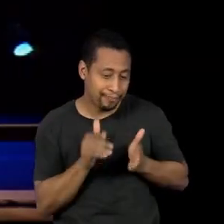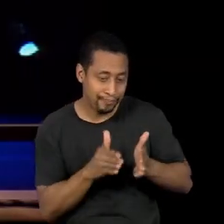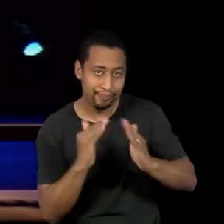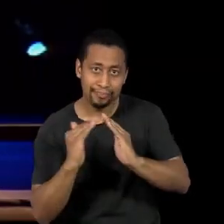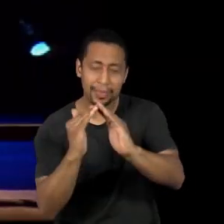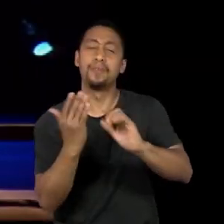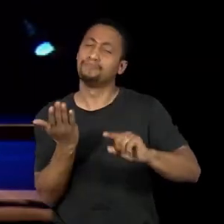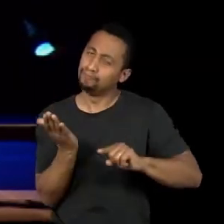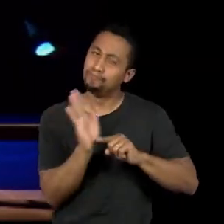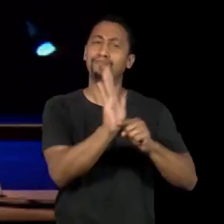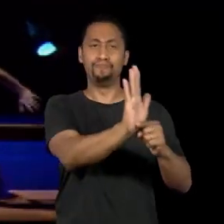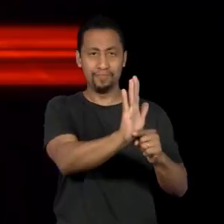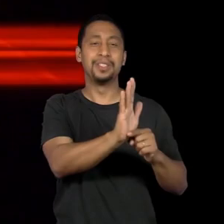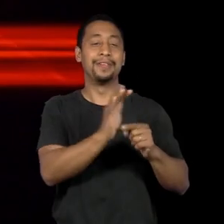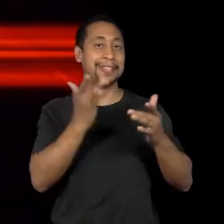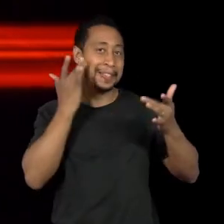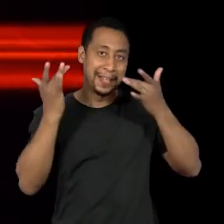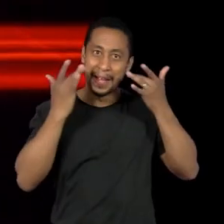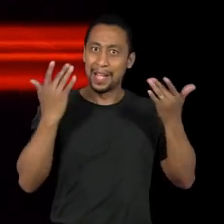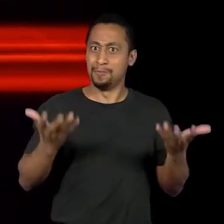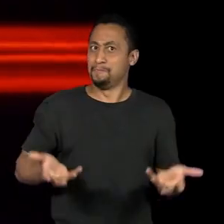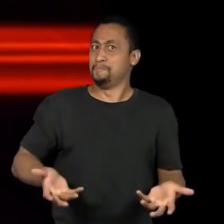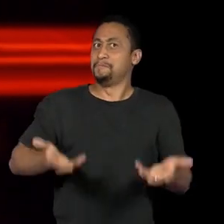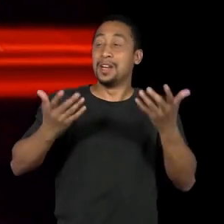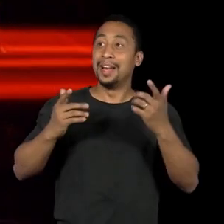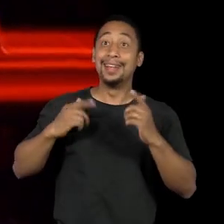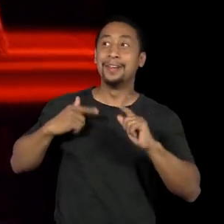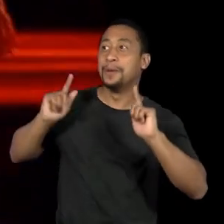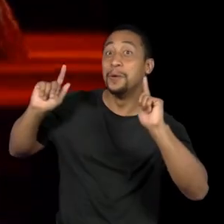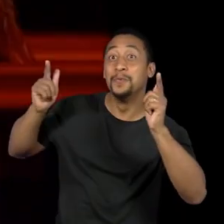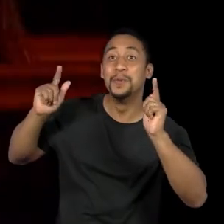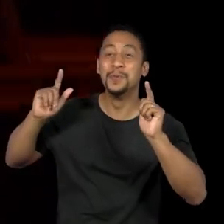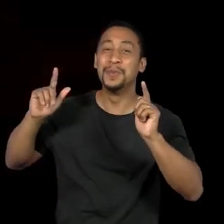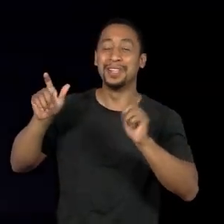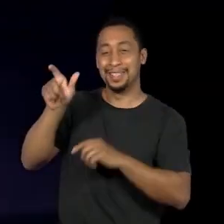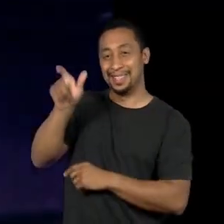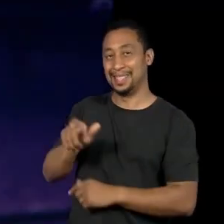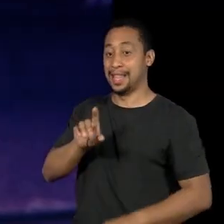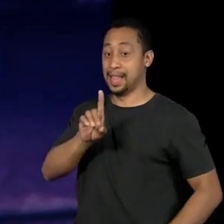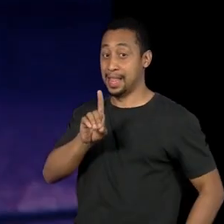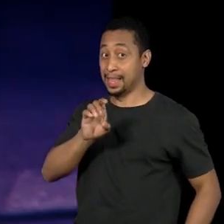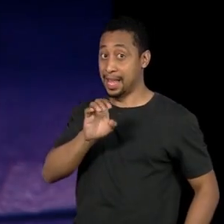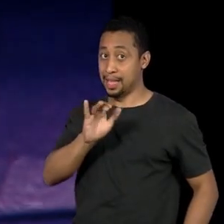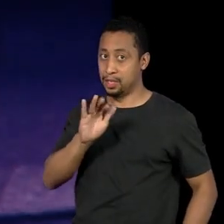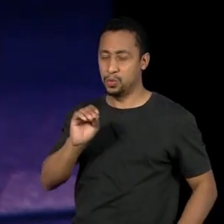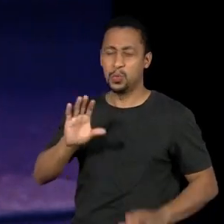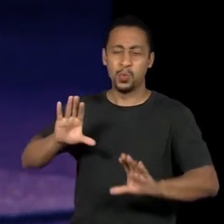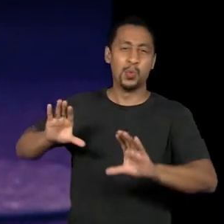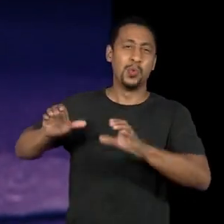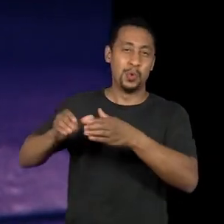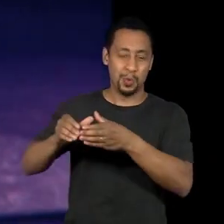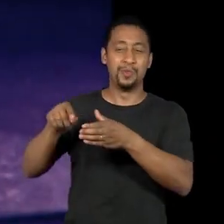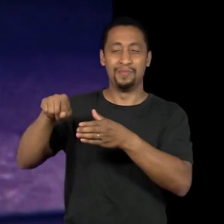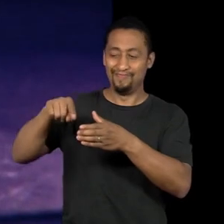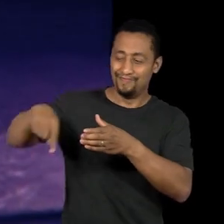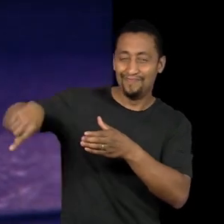Grandes aventuras e grandes feitos de Décio Otero, Marica Gidali e seu corpo de bailarinos e